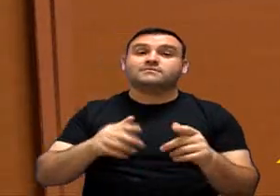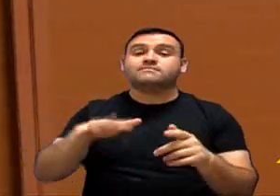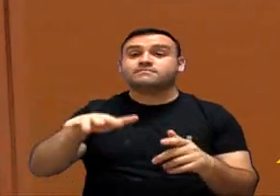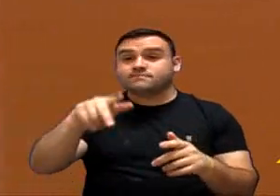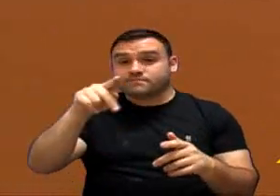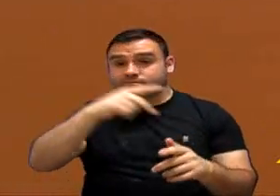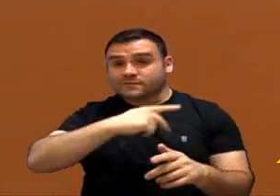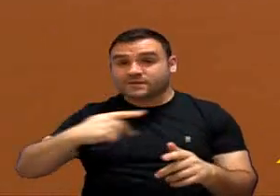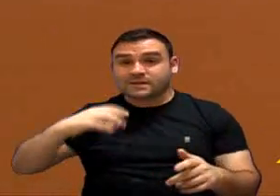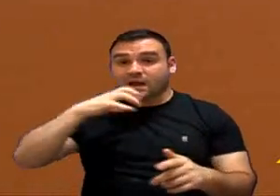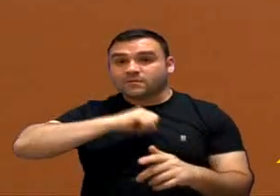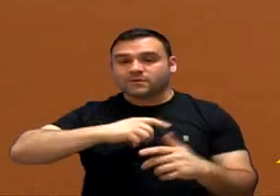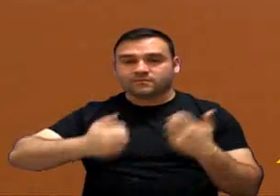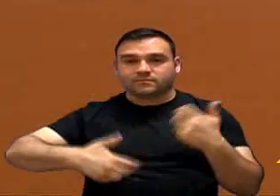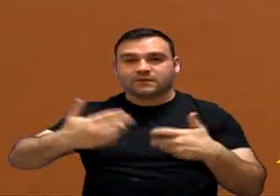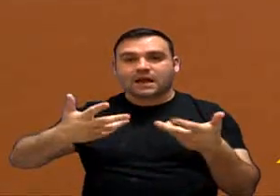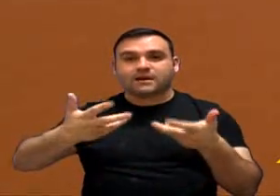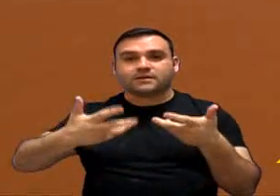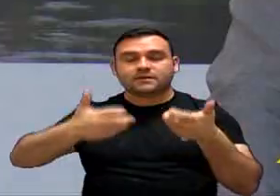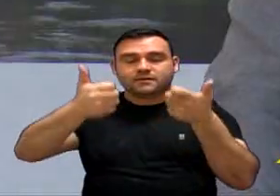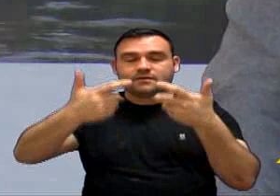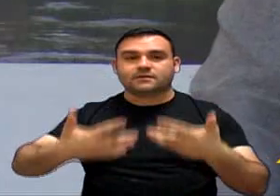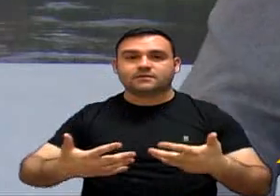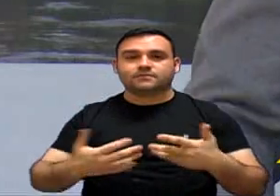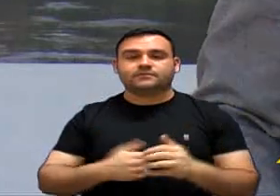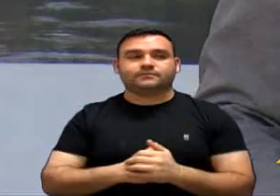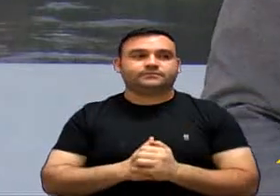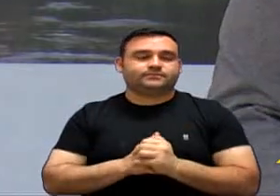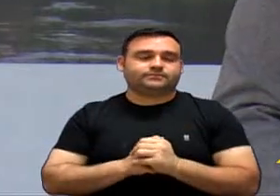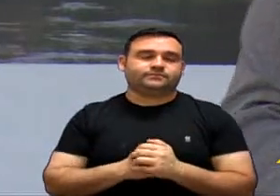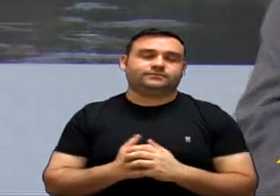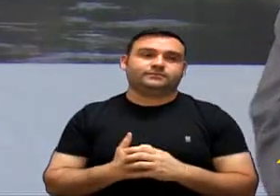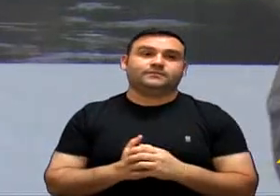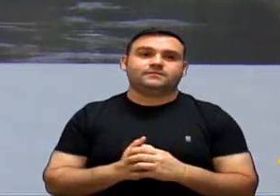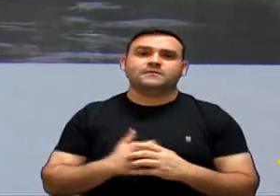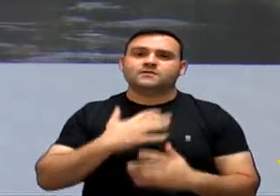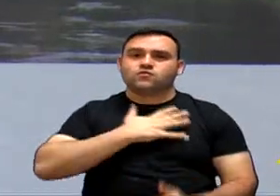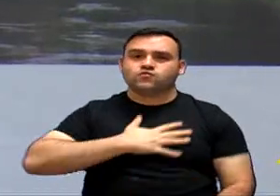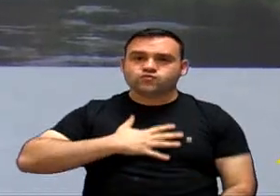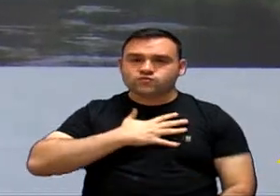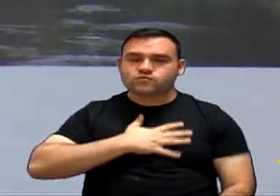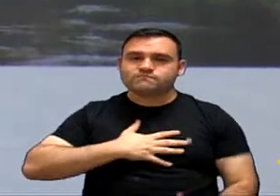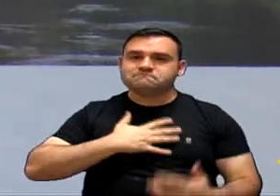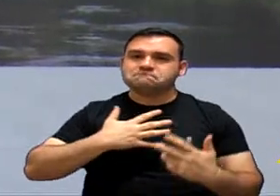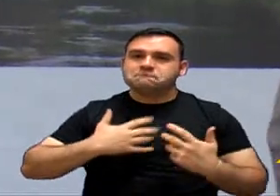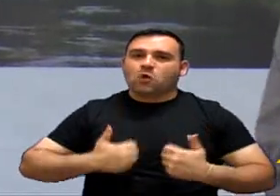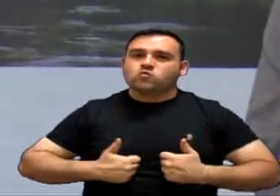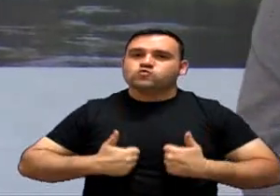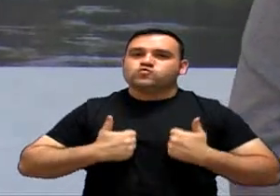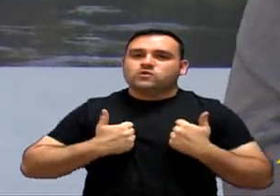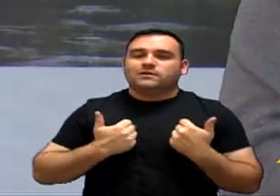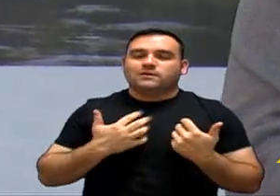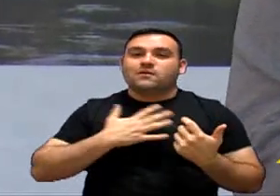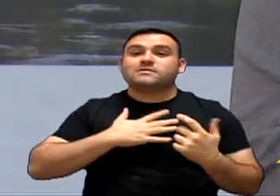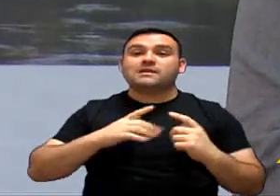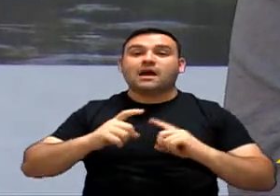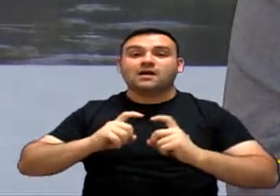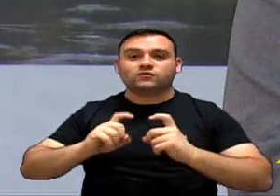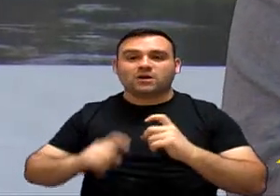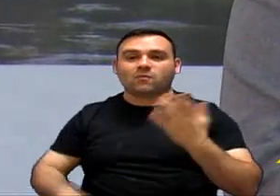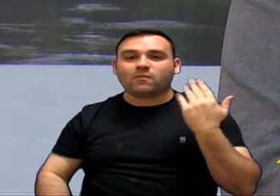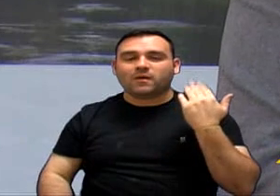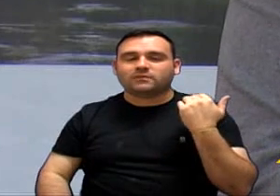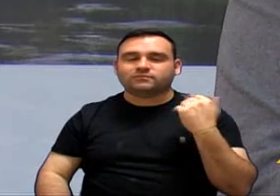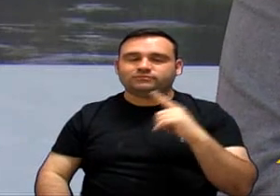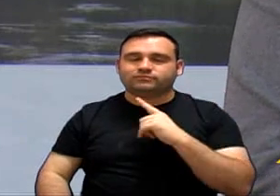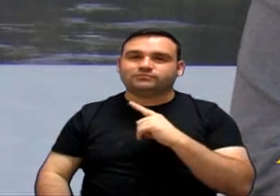presidente em rápidas palavras eu quero aqui destacar com satisfação orgulho da reunião